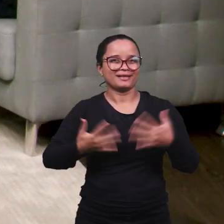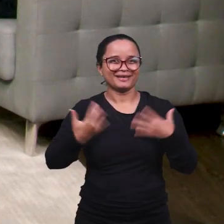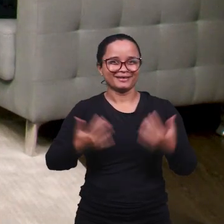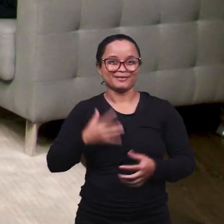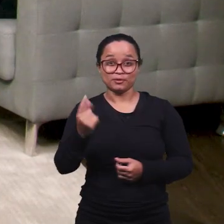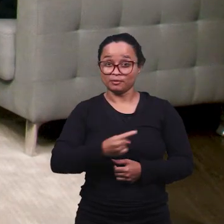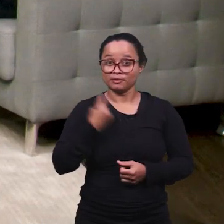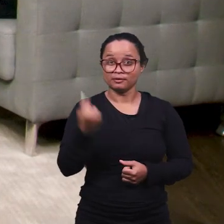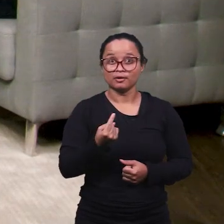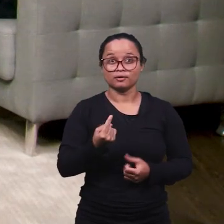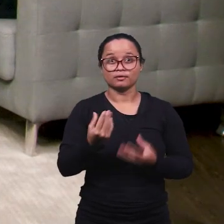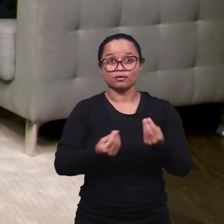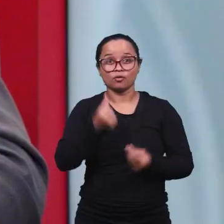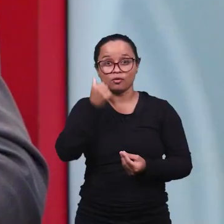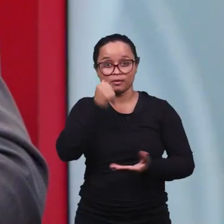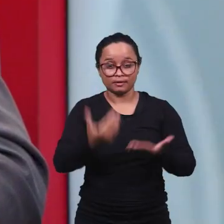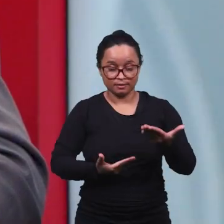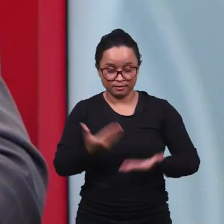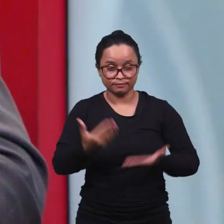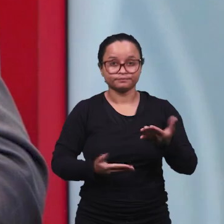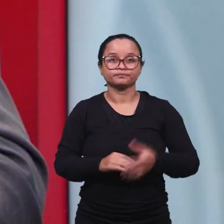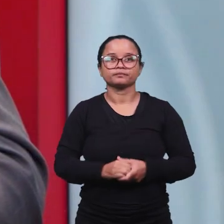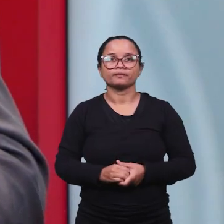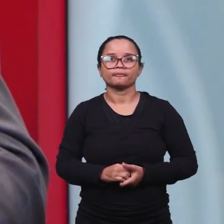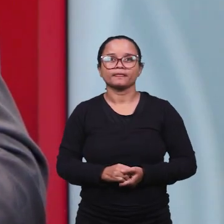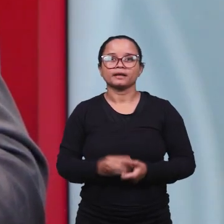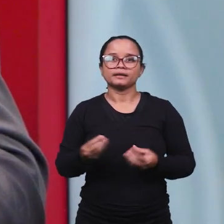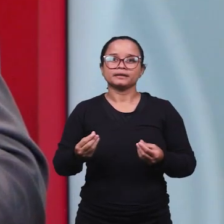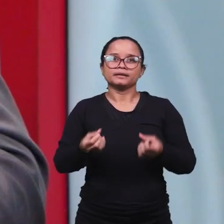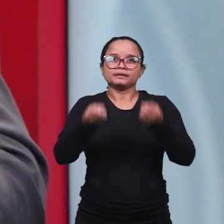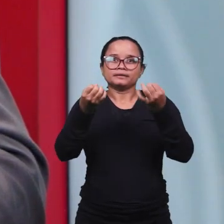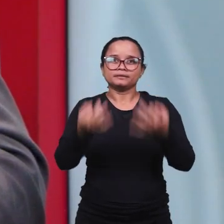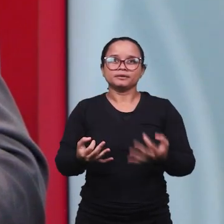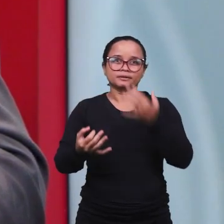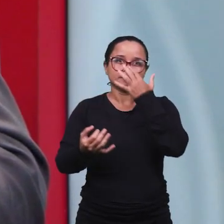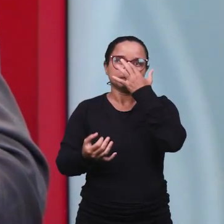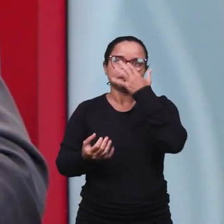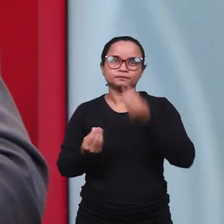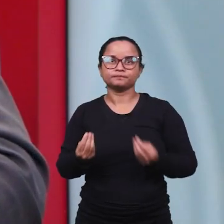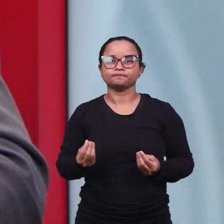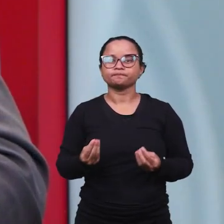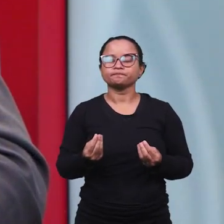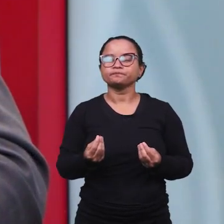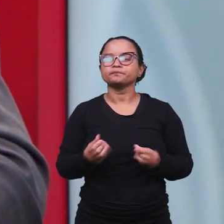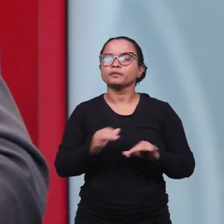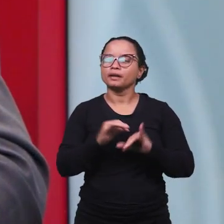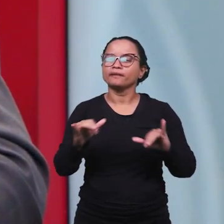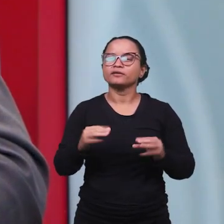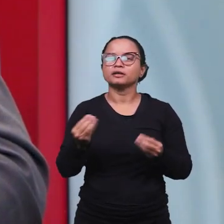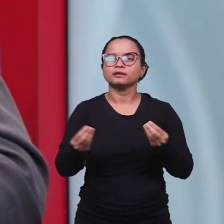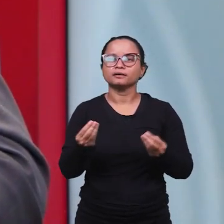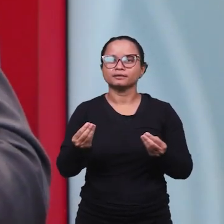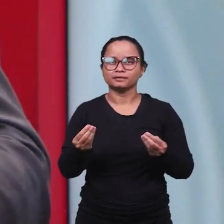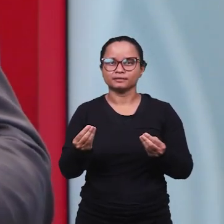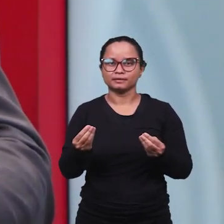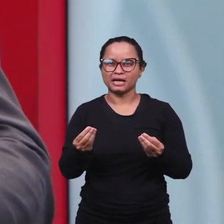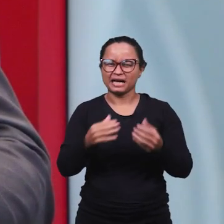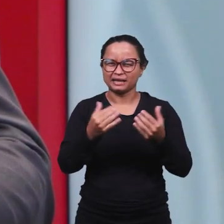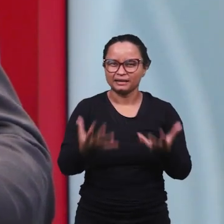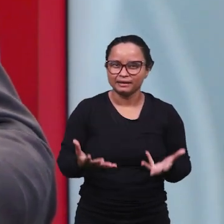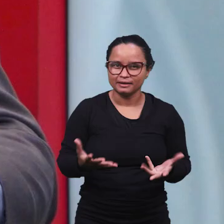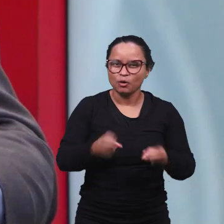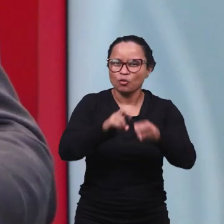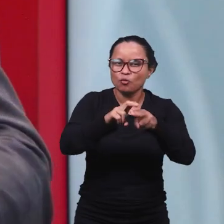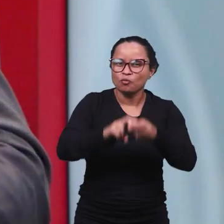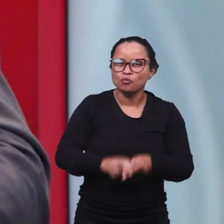para todos nós, né? Como a irmã falou na sua fala, é uma